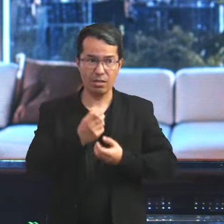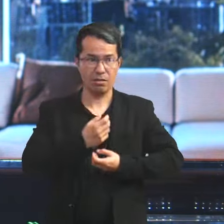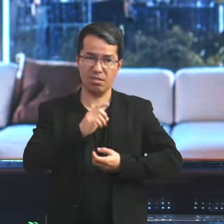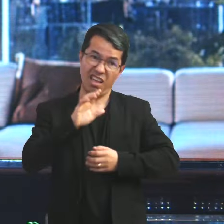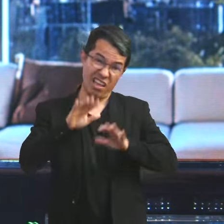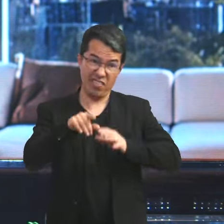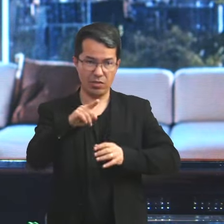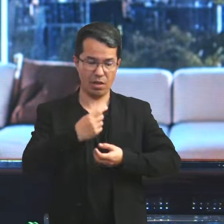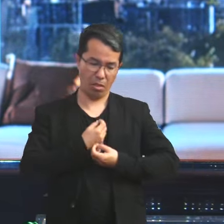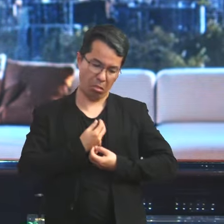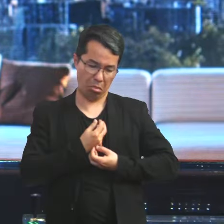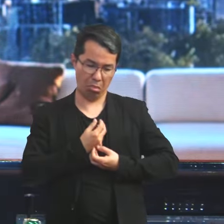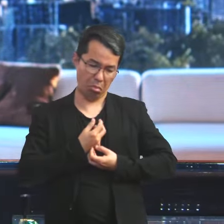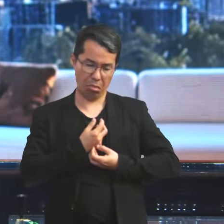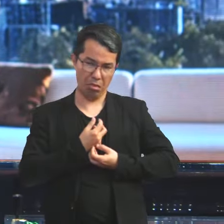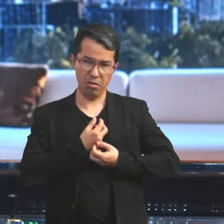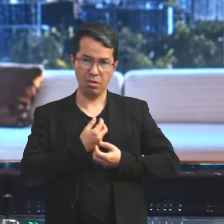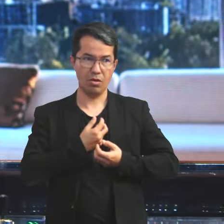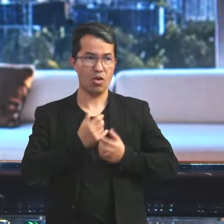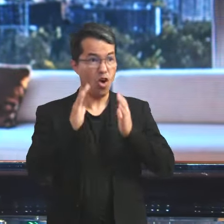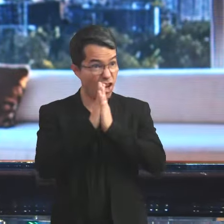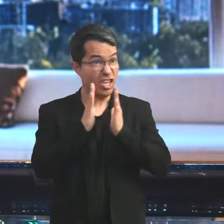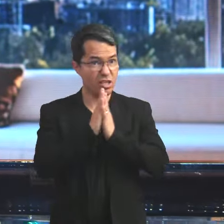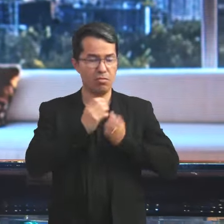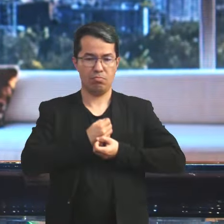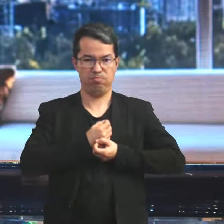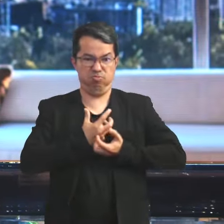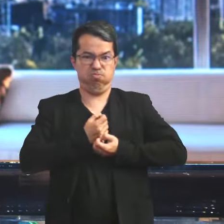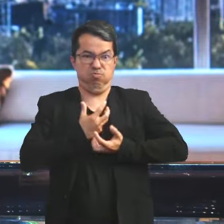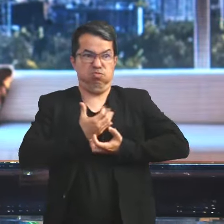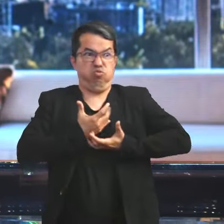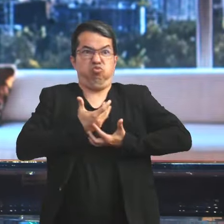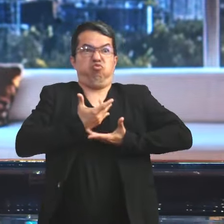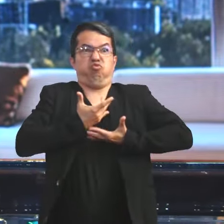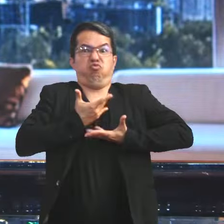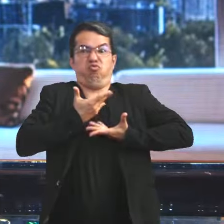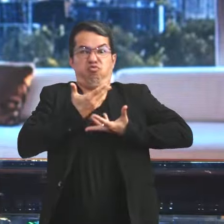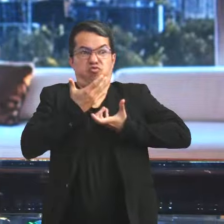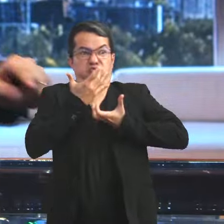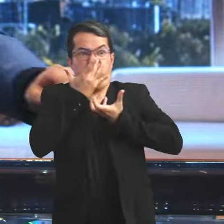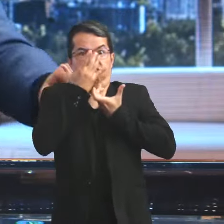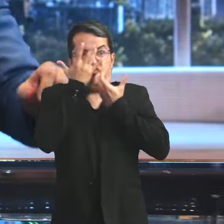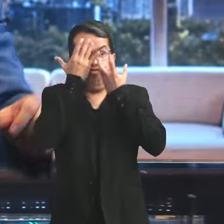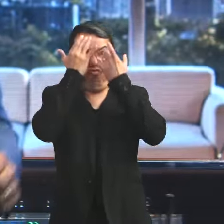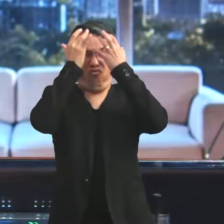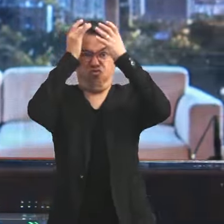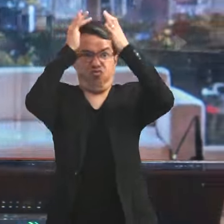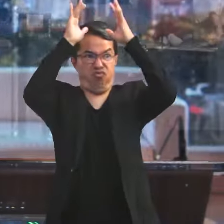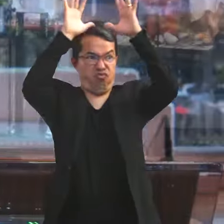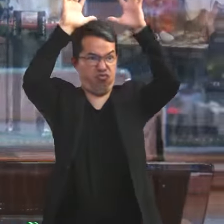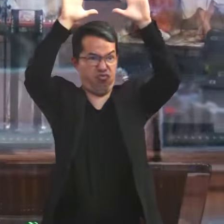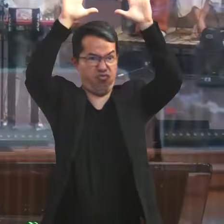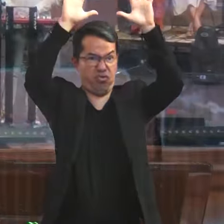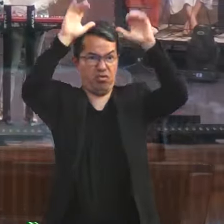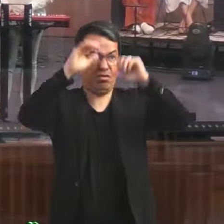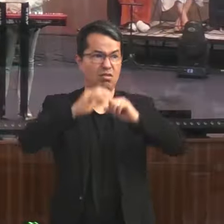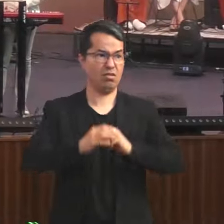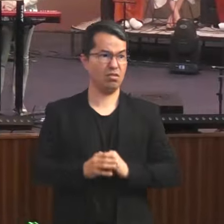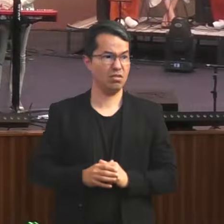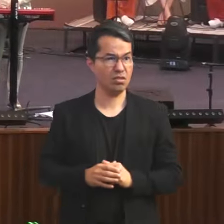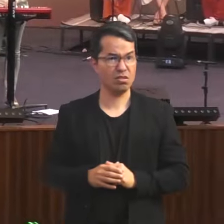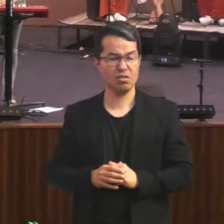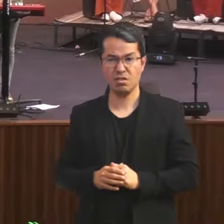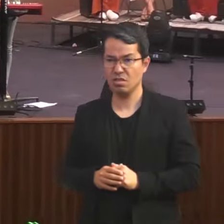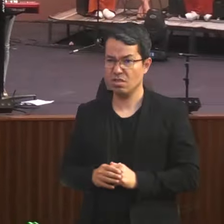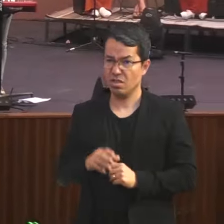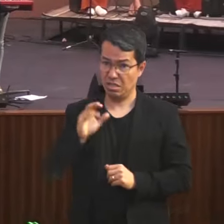intencional eu quero levar pessoas para Jesus se Deus falou contigo hoje eu queria orar por você